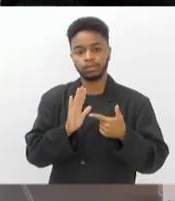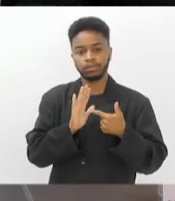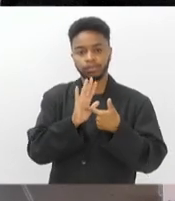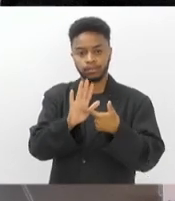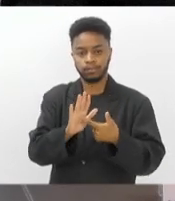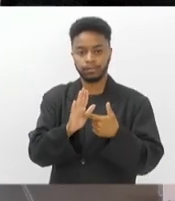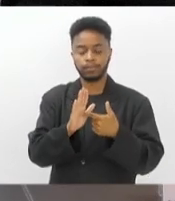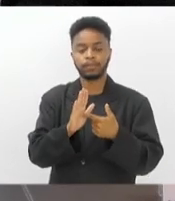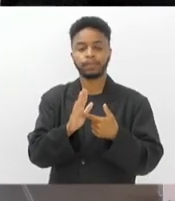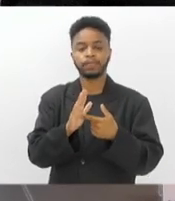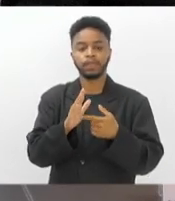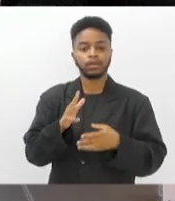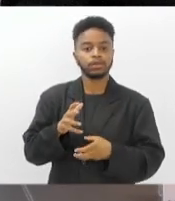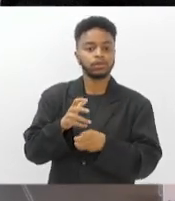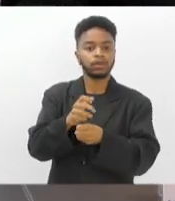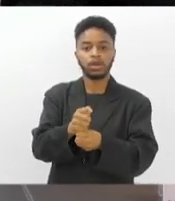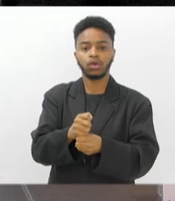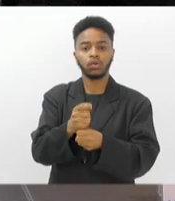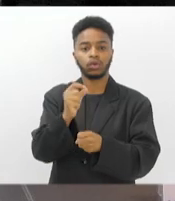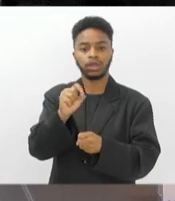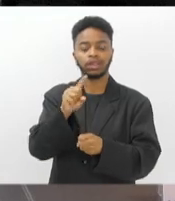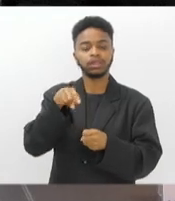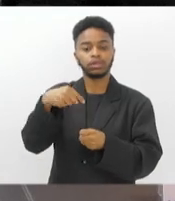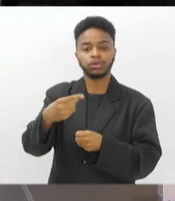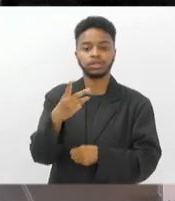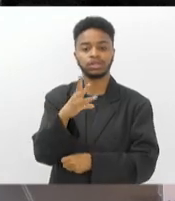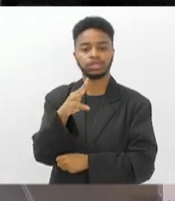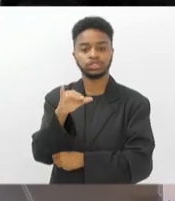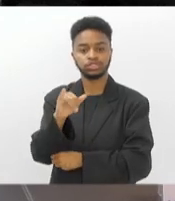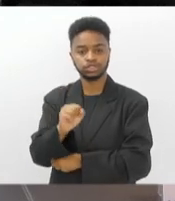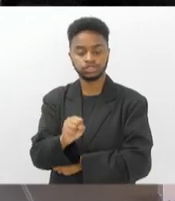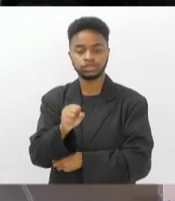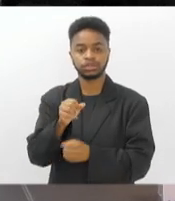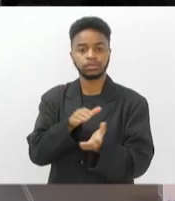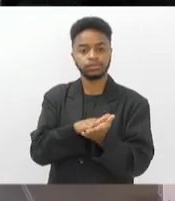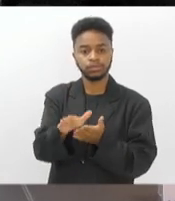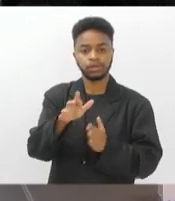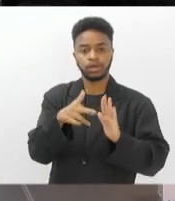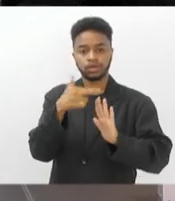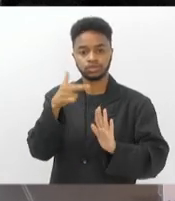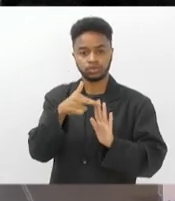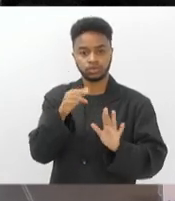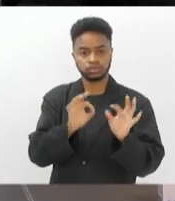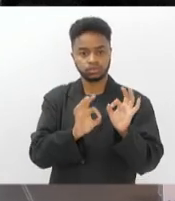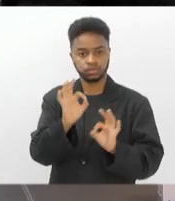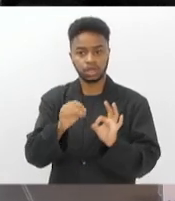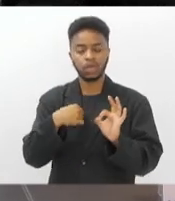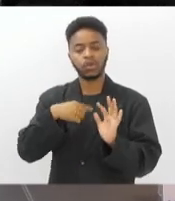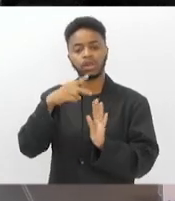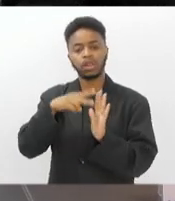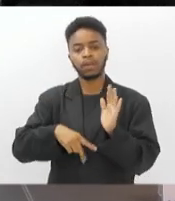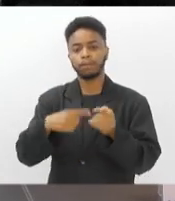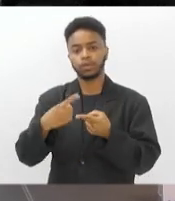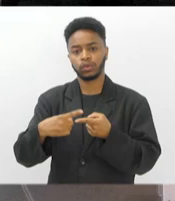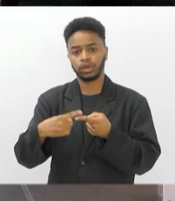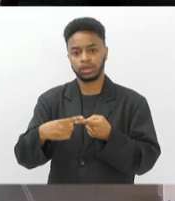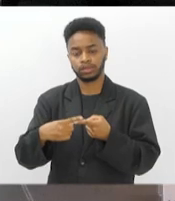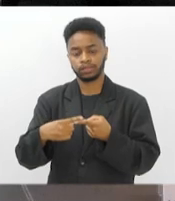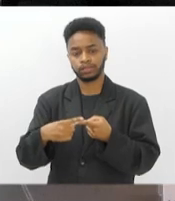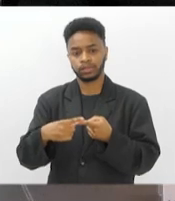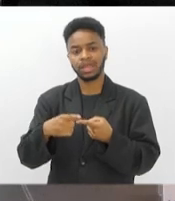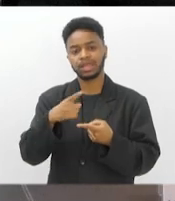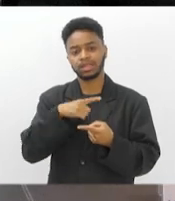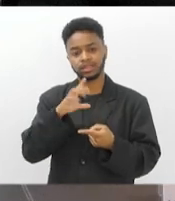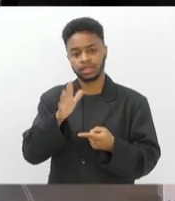contado a partir de três dias úteis após a publicação de sua resolução constitutiva eu só tô lendo gente porque nós já tivemos